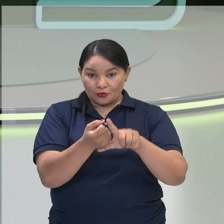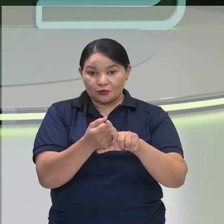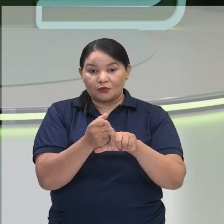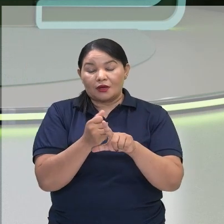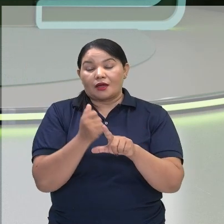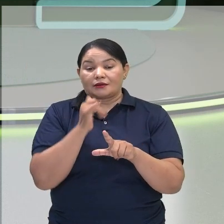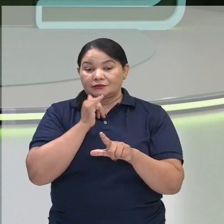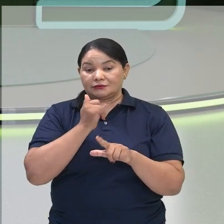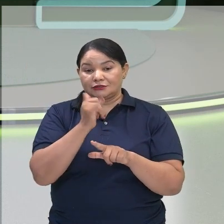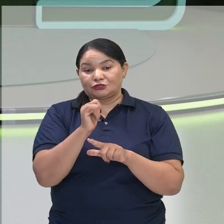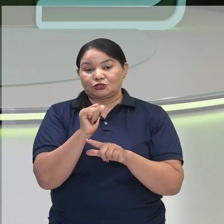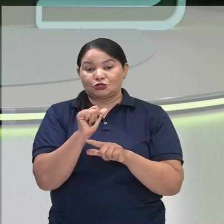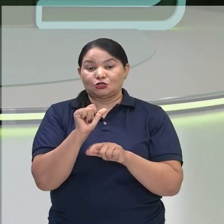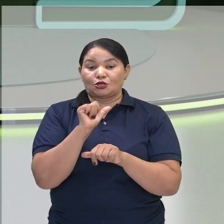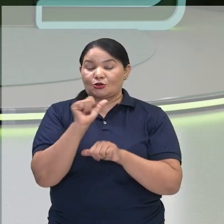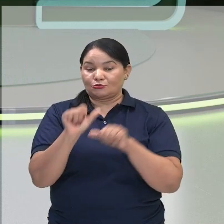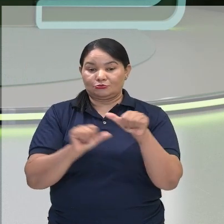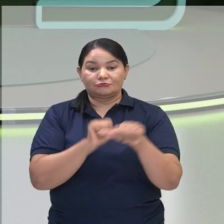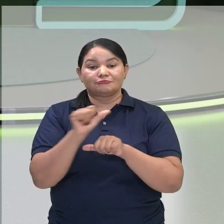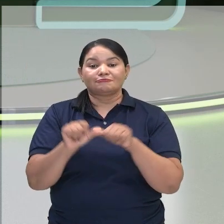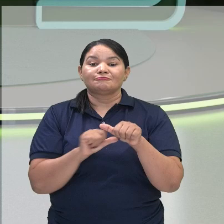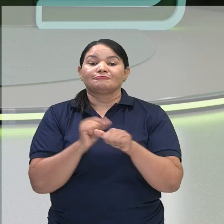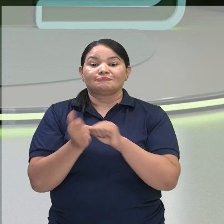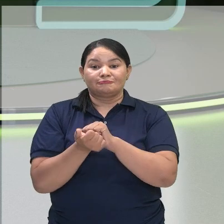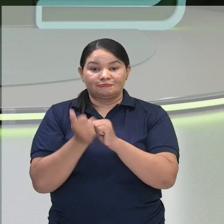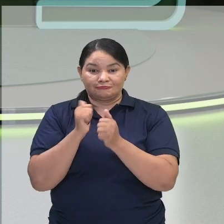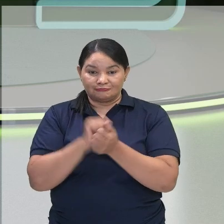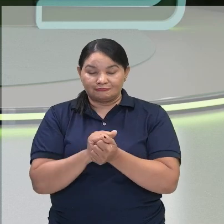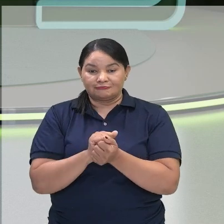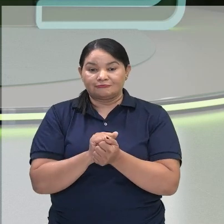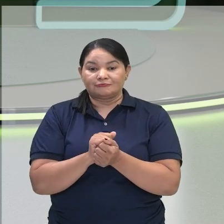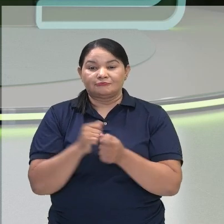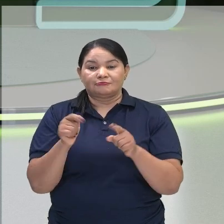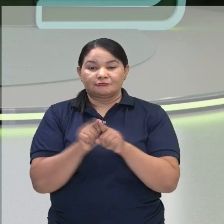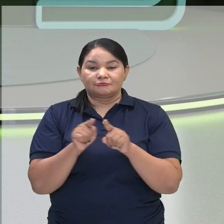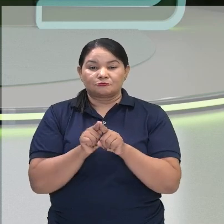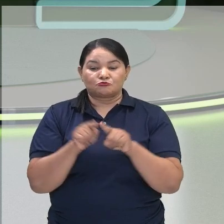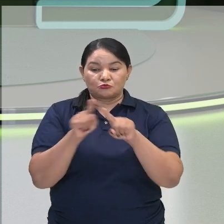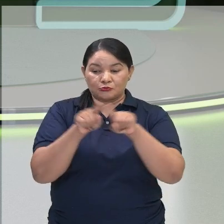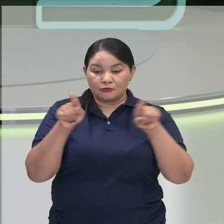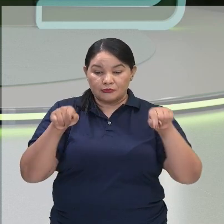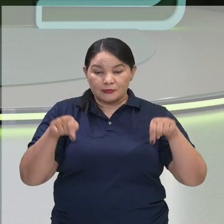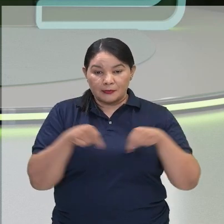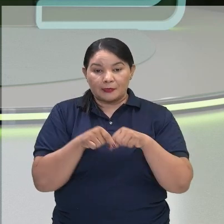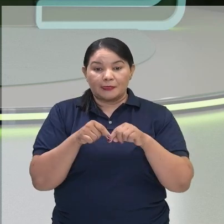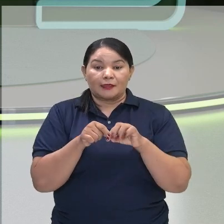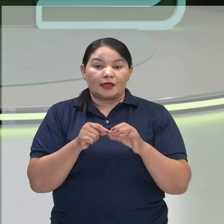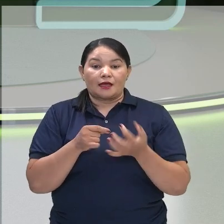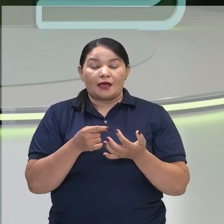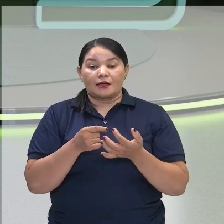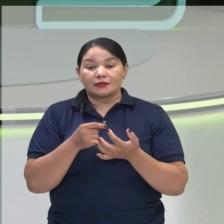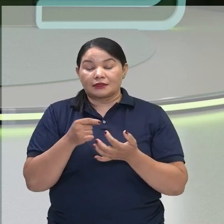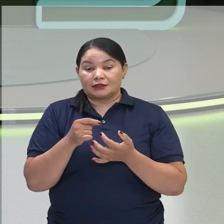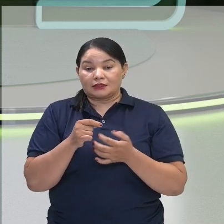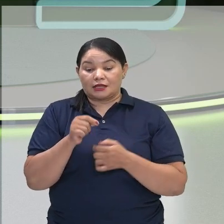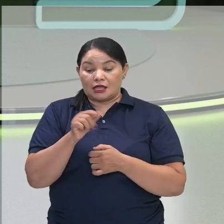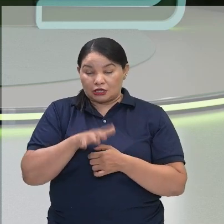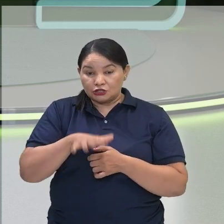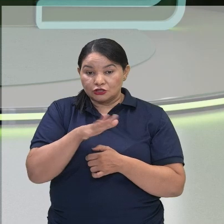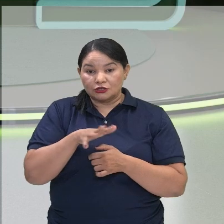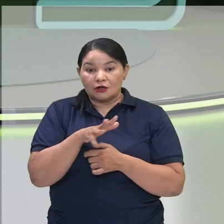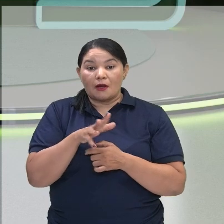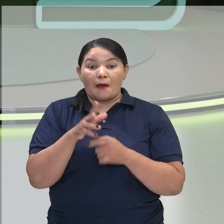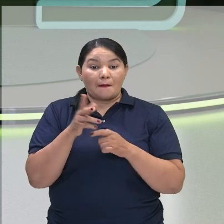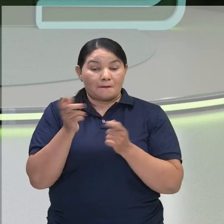na nossa região. E pelas questões, né, da topografia da nossa região, não seria possível investir